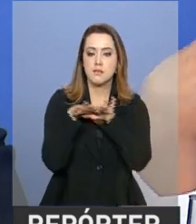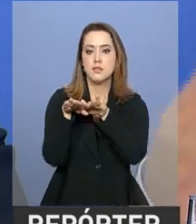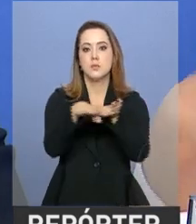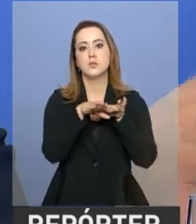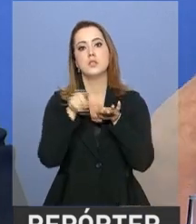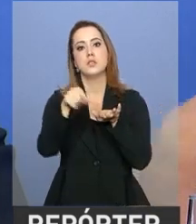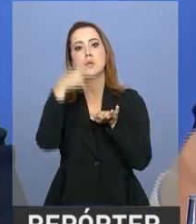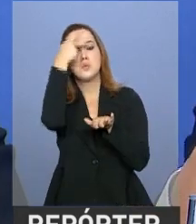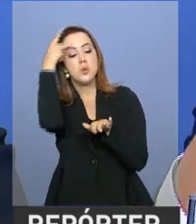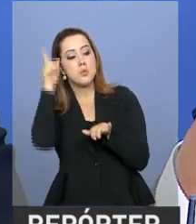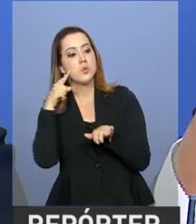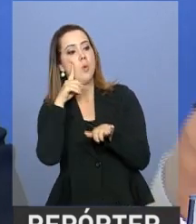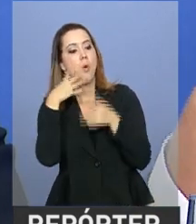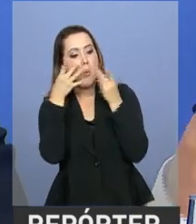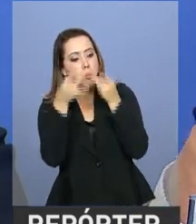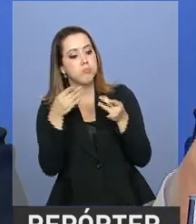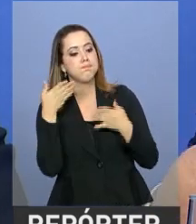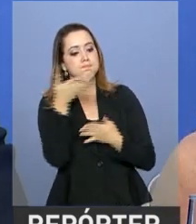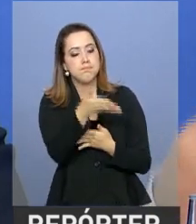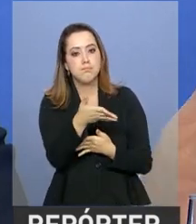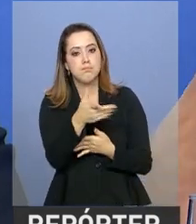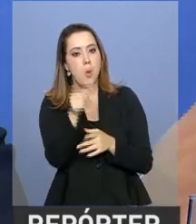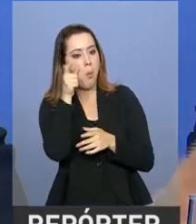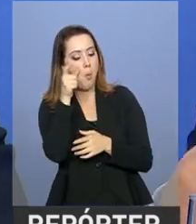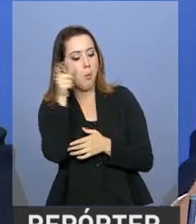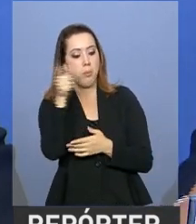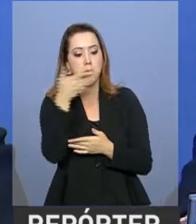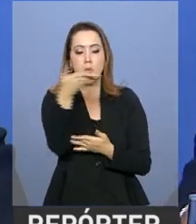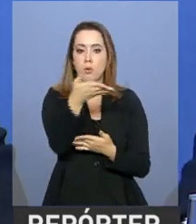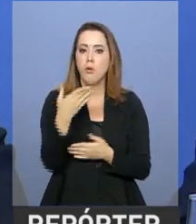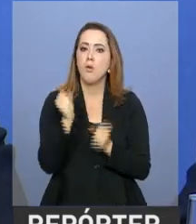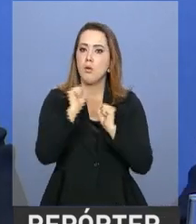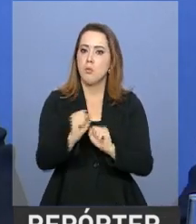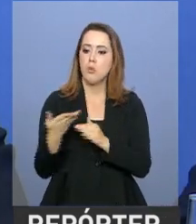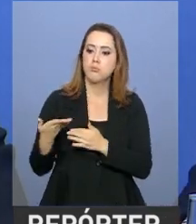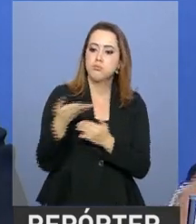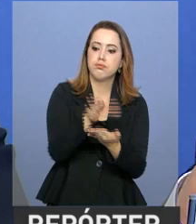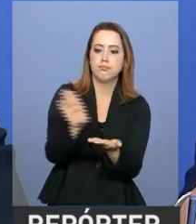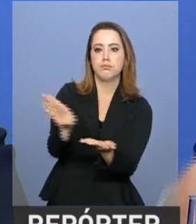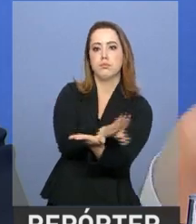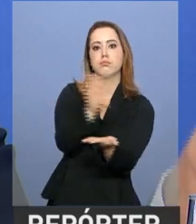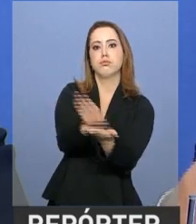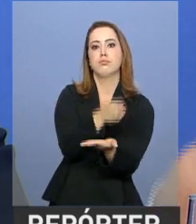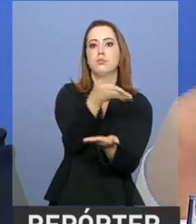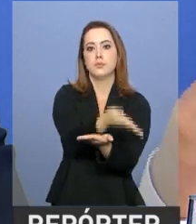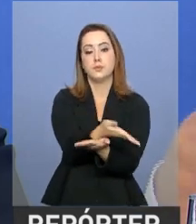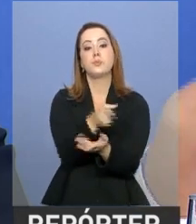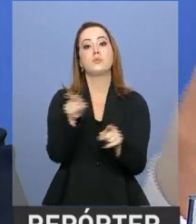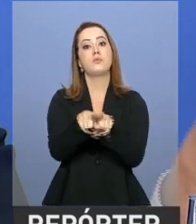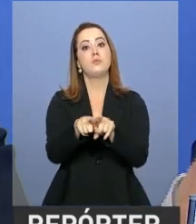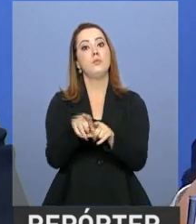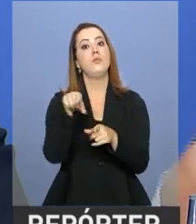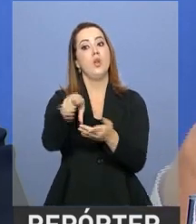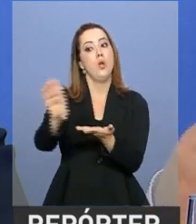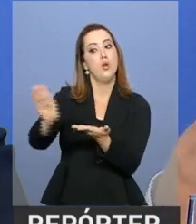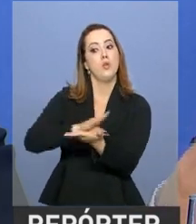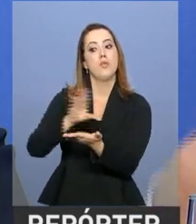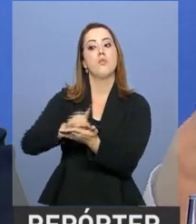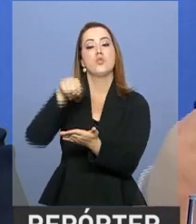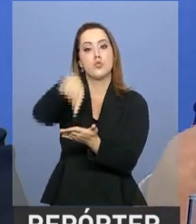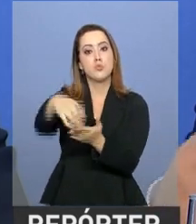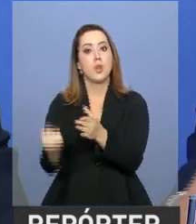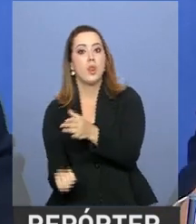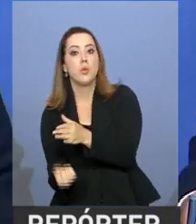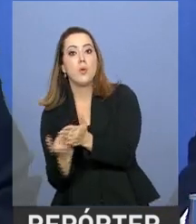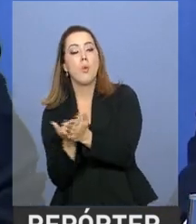estabilidade para que o investidor tenha o ânimo de fazer os seus investimentos, e o investimento é a fonte do crescimento